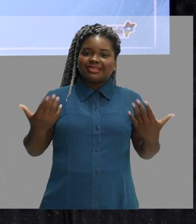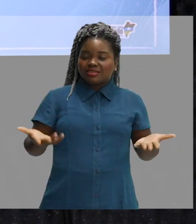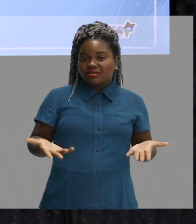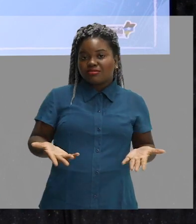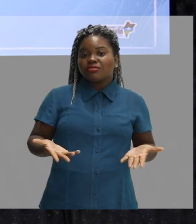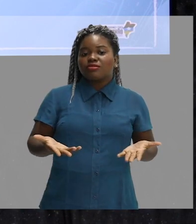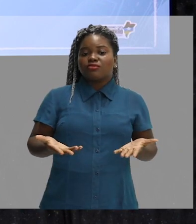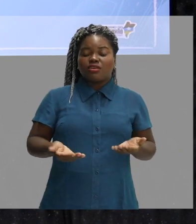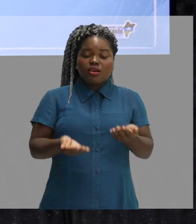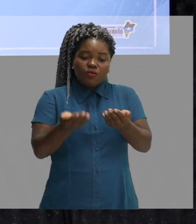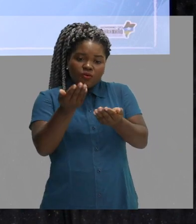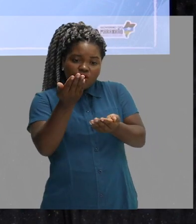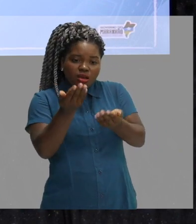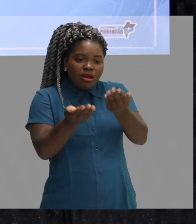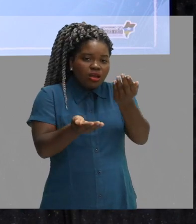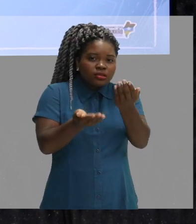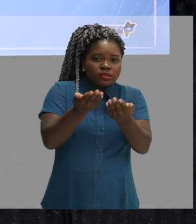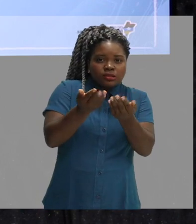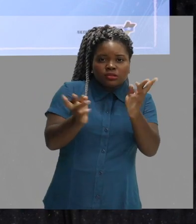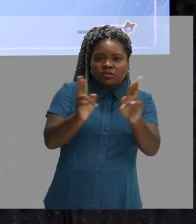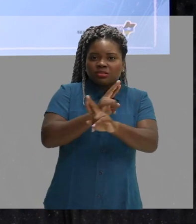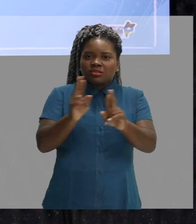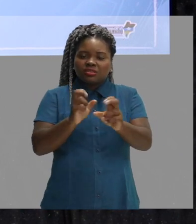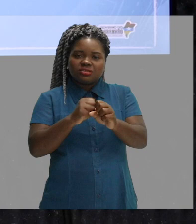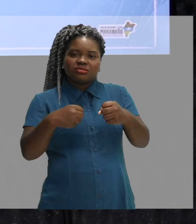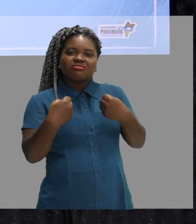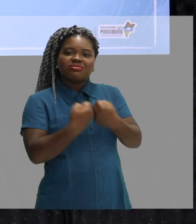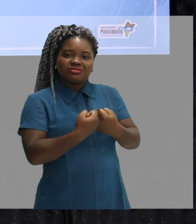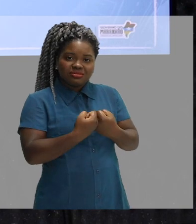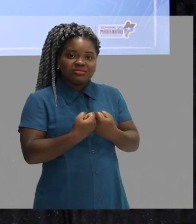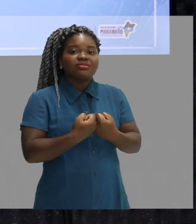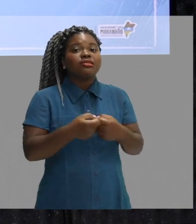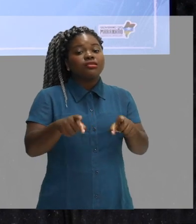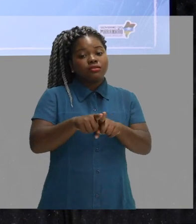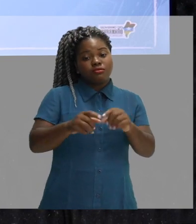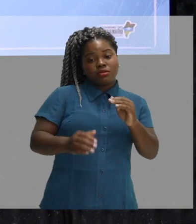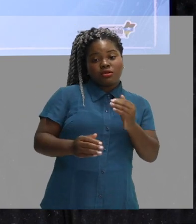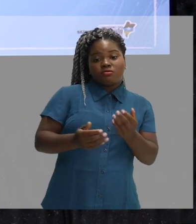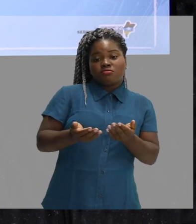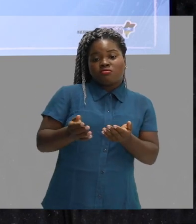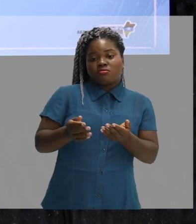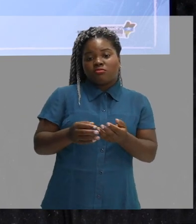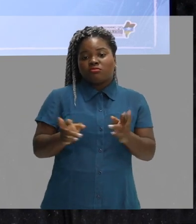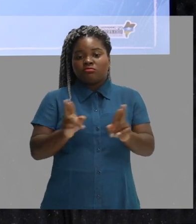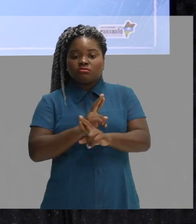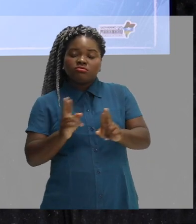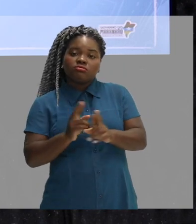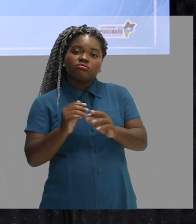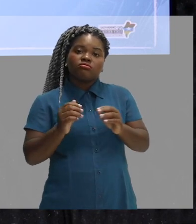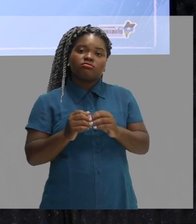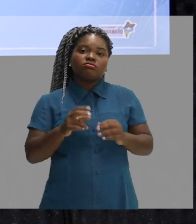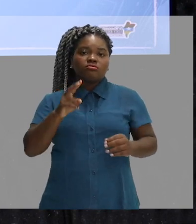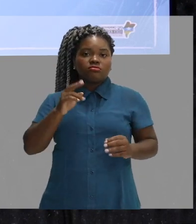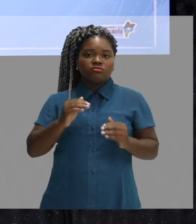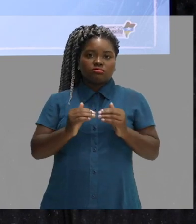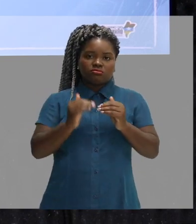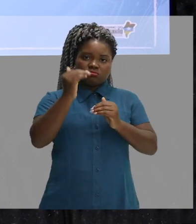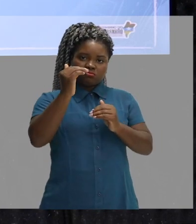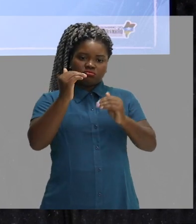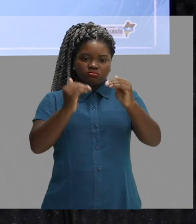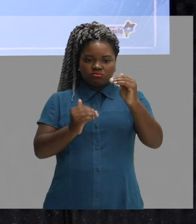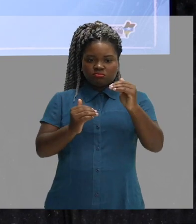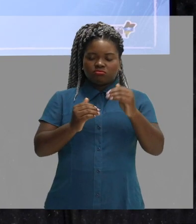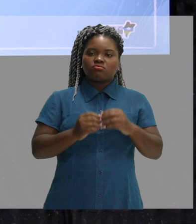a ideia de equilíbrio, tanto nas relações sociais quanto na relação entre poderes. O equilíbrio e a harmonia entre os três poderes. A